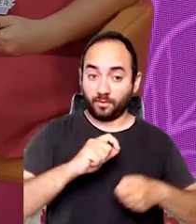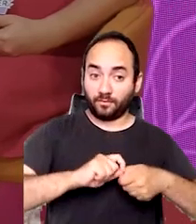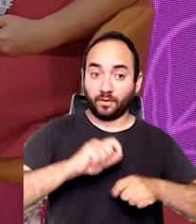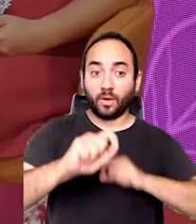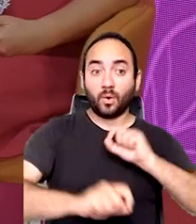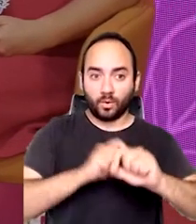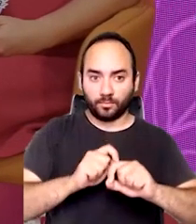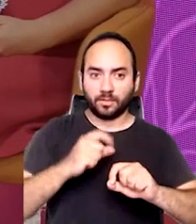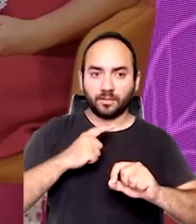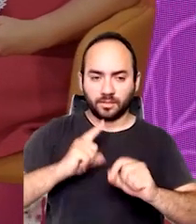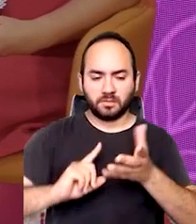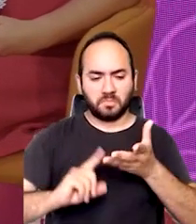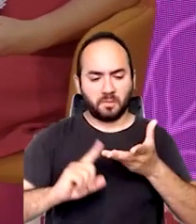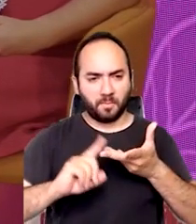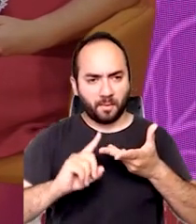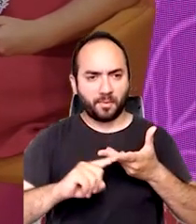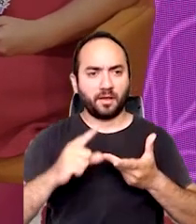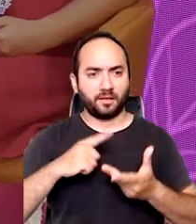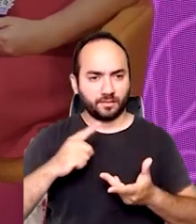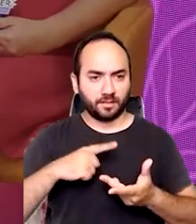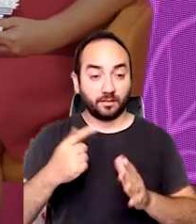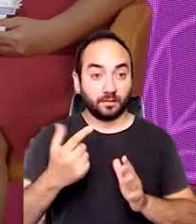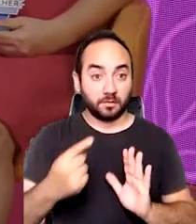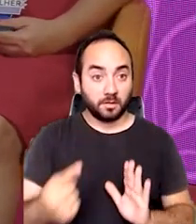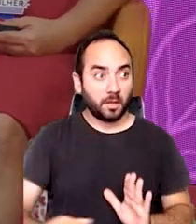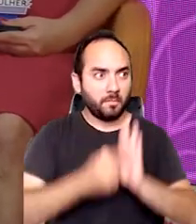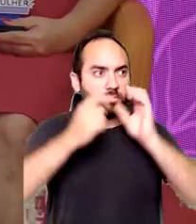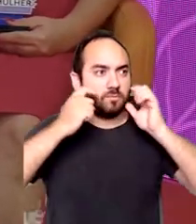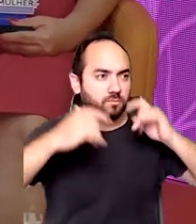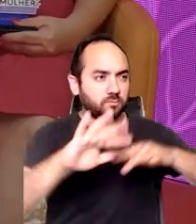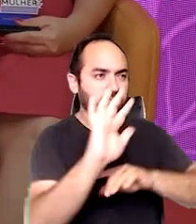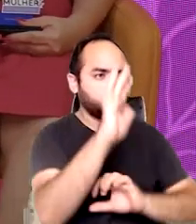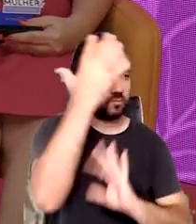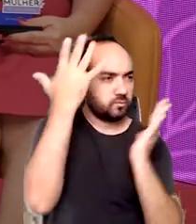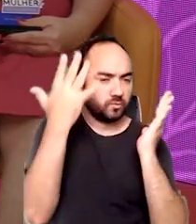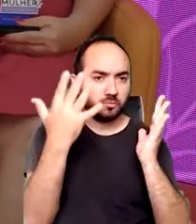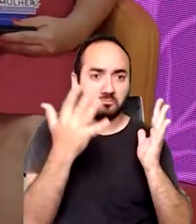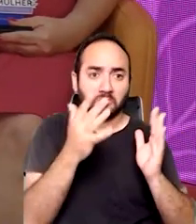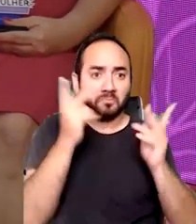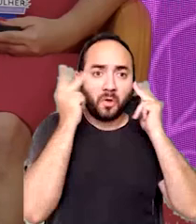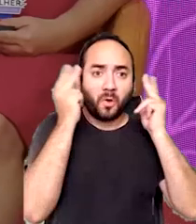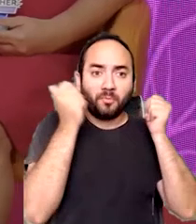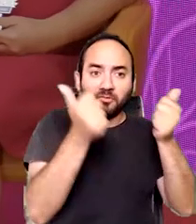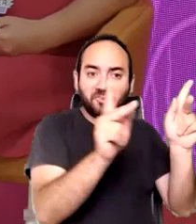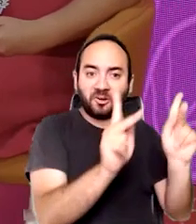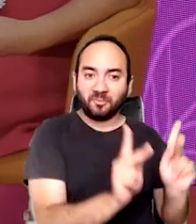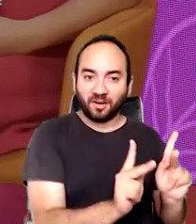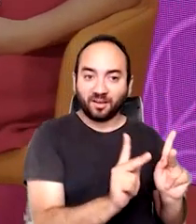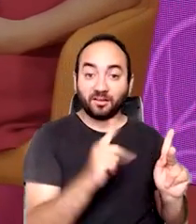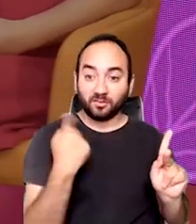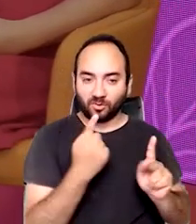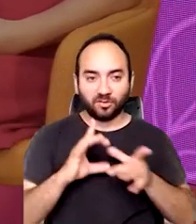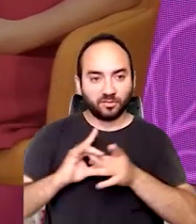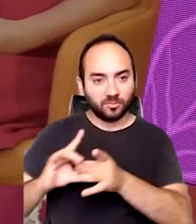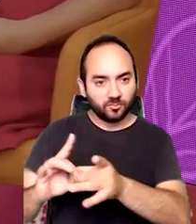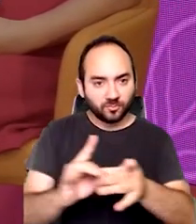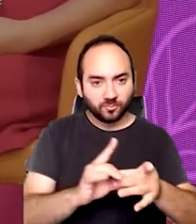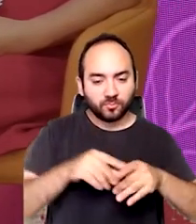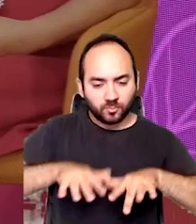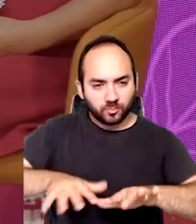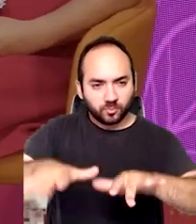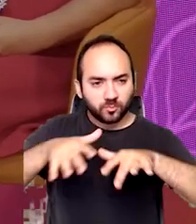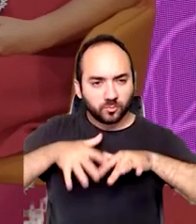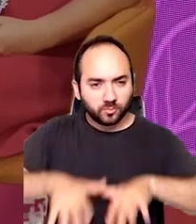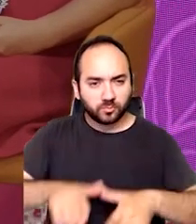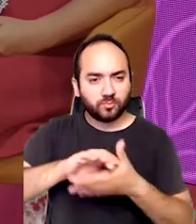que nós fazemos eles têm todos uma baixo impacto ambiental e alto impacto social porque nós temos uma rede de